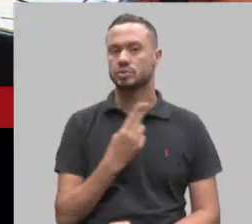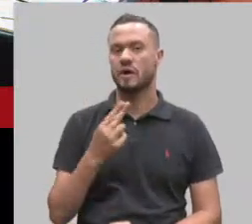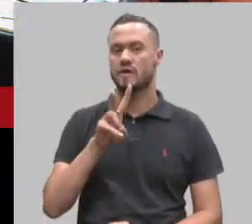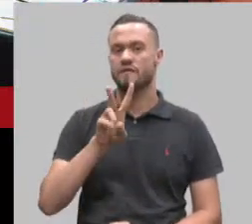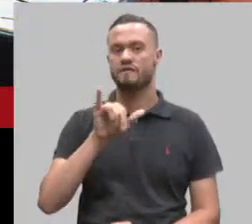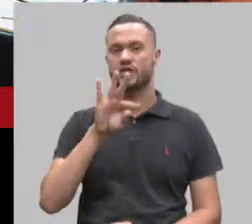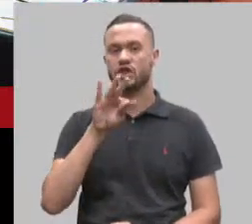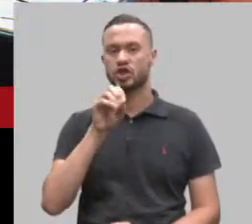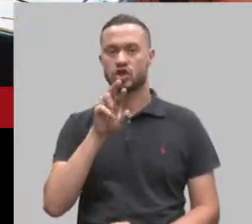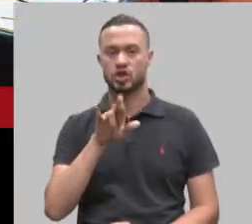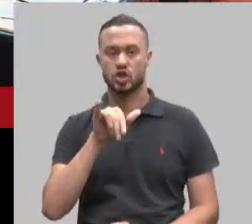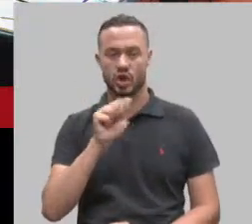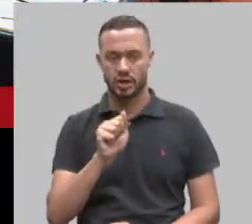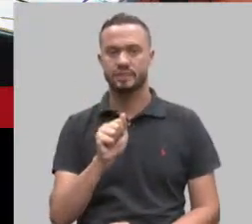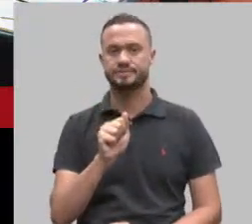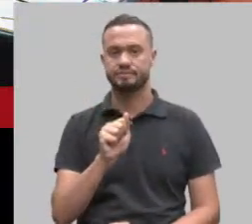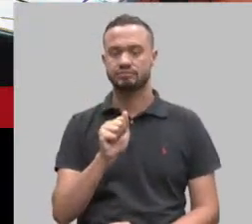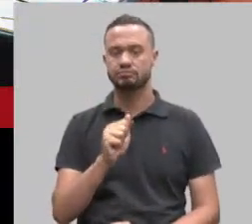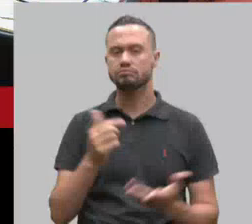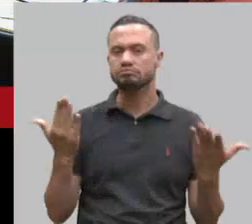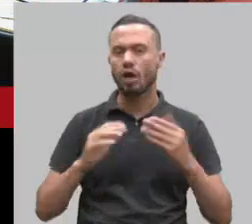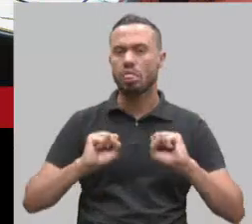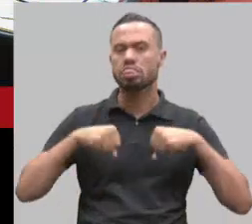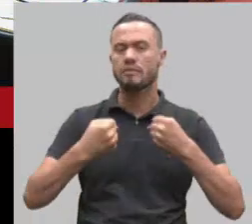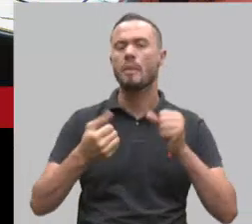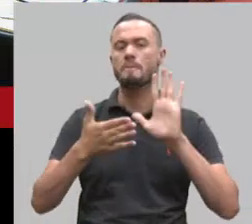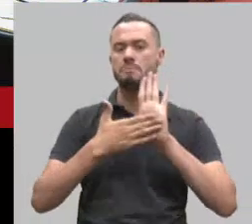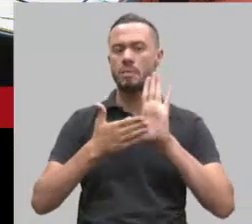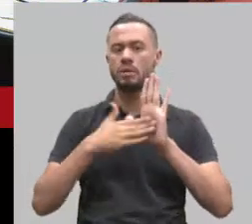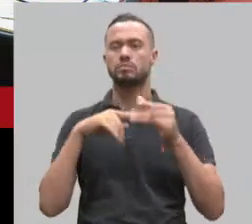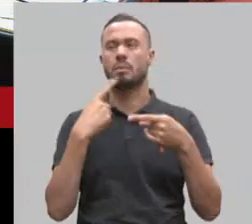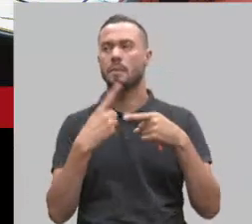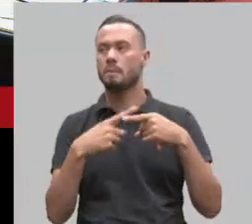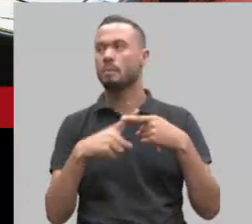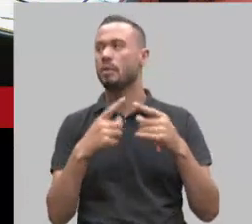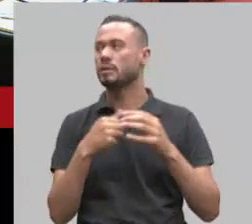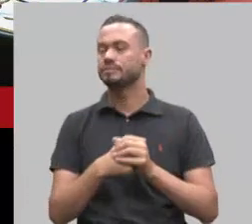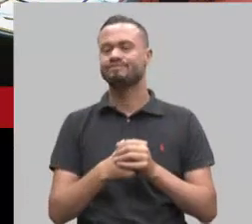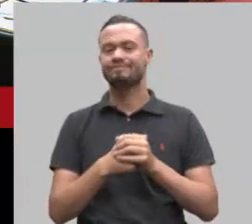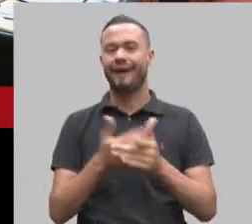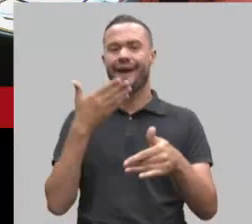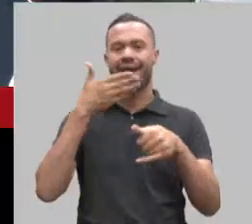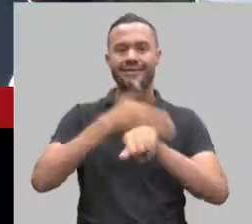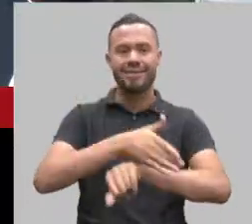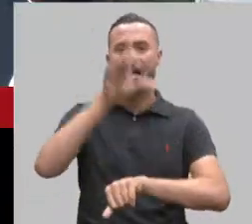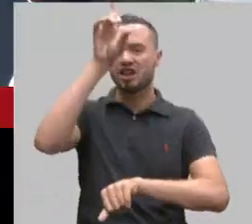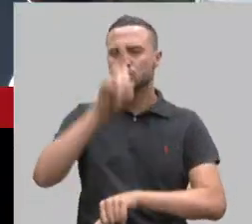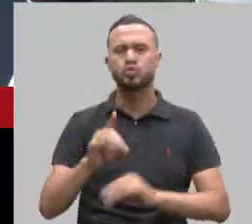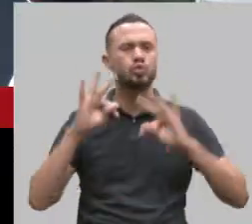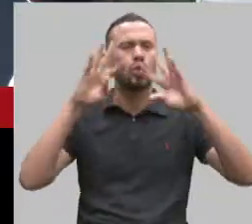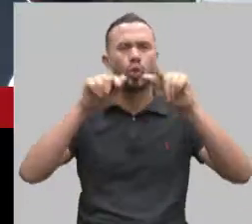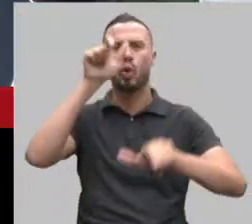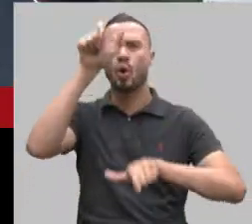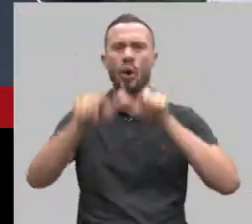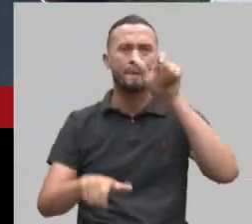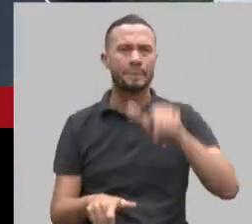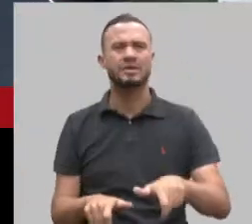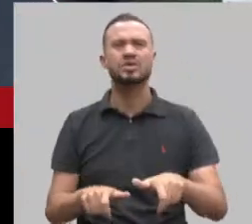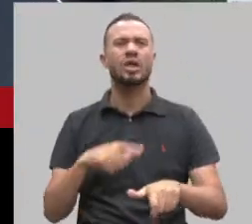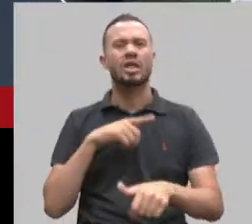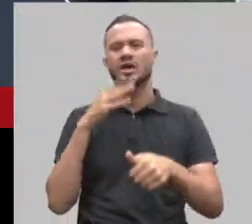Lourenço e eu vim defender essa proposta porque acesso é um direito a todos todos têm direito a acessar a